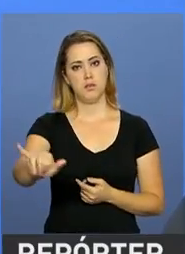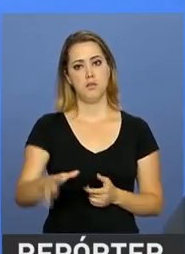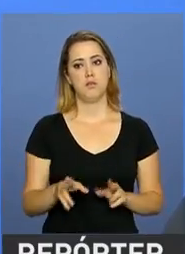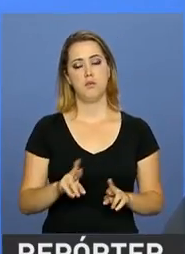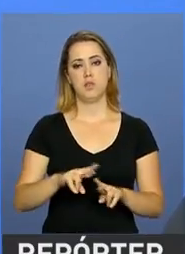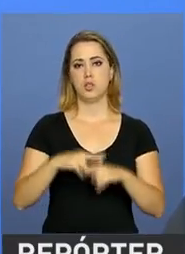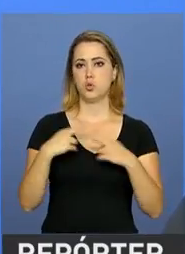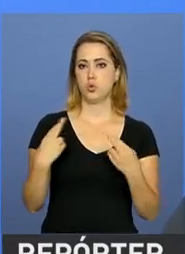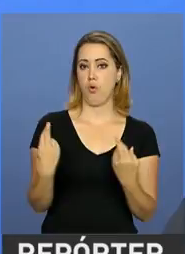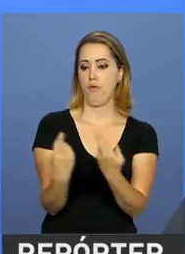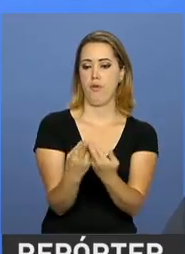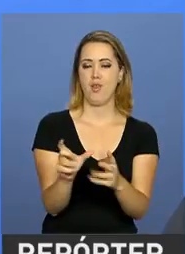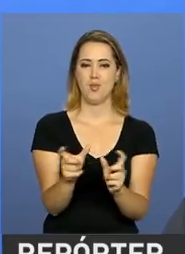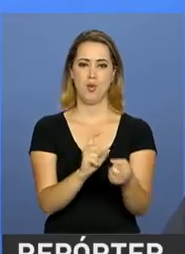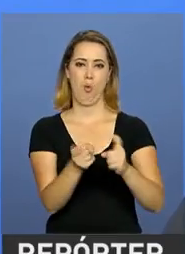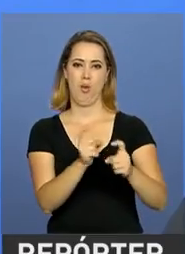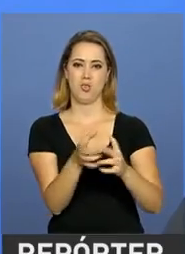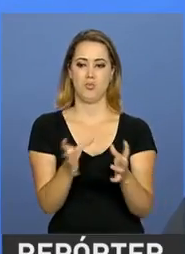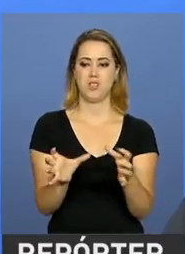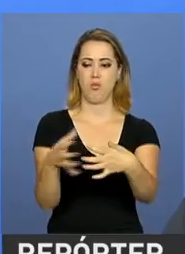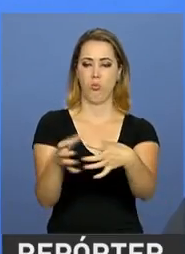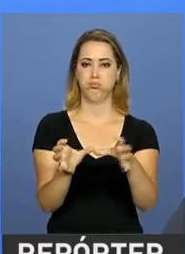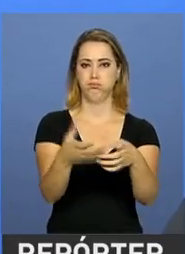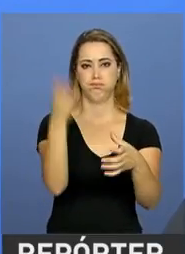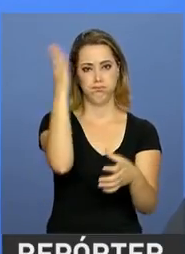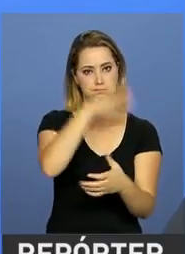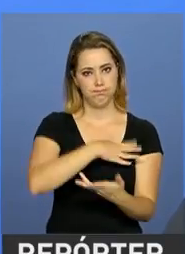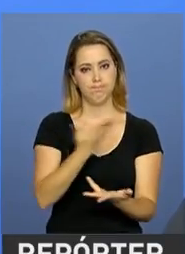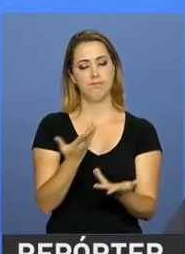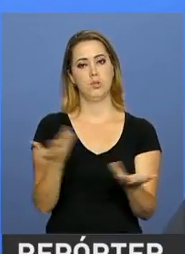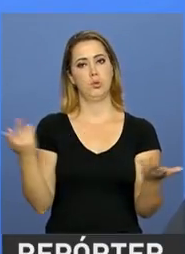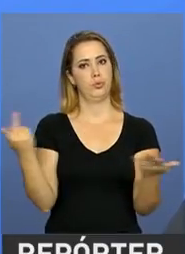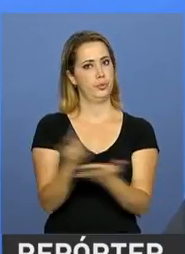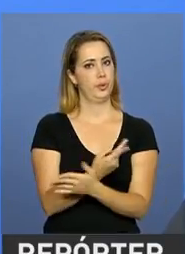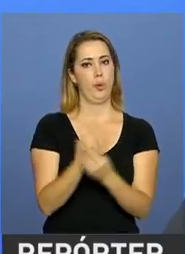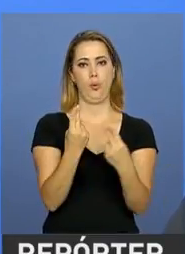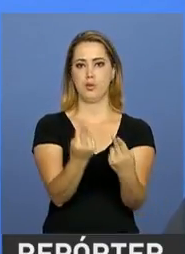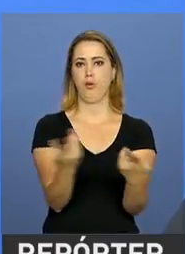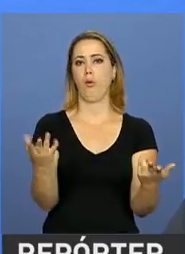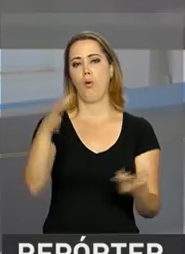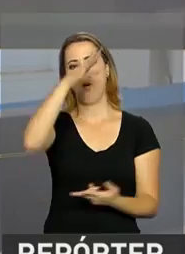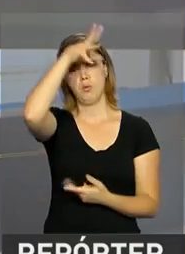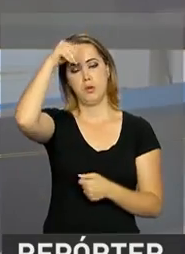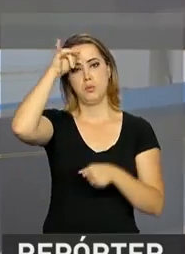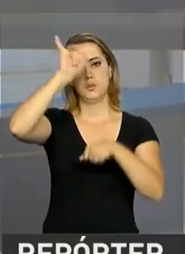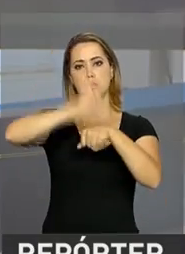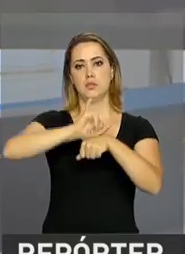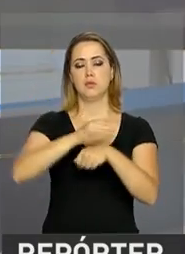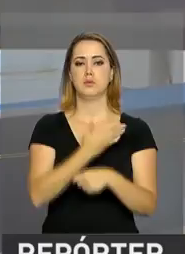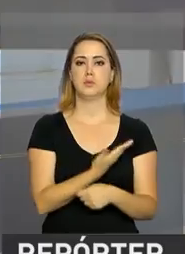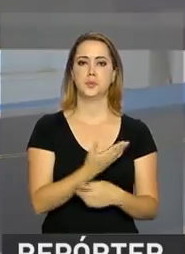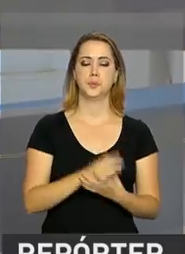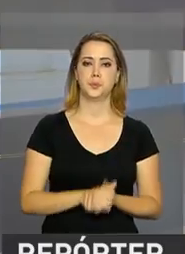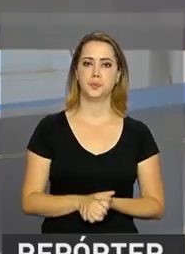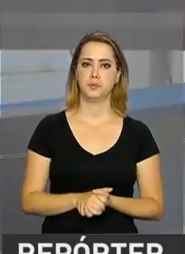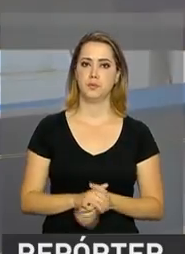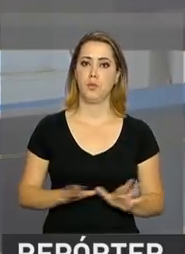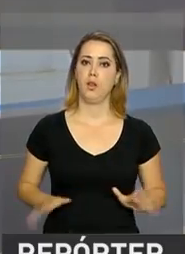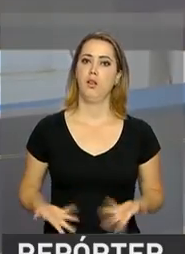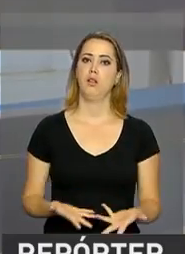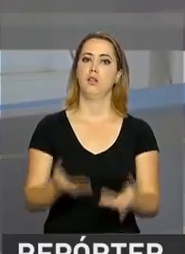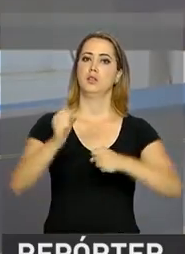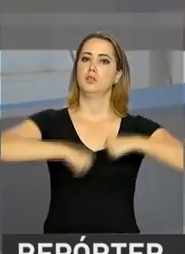reorganização de grupos que possam interpretar o que foi o que aconteceu em Manaus a produção